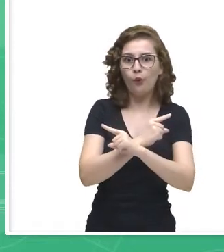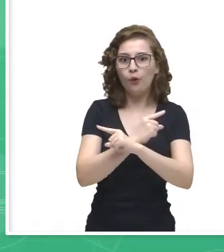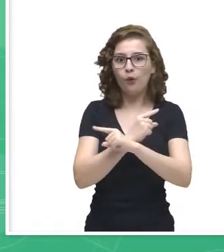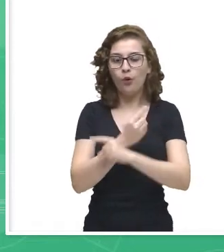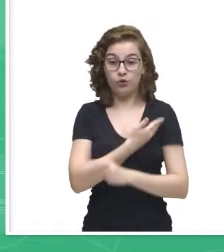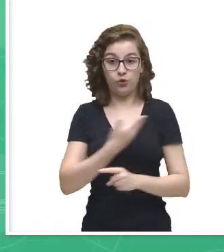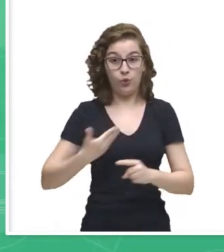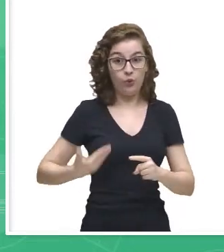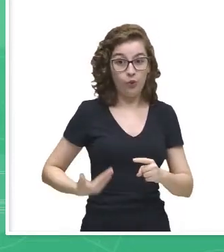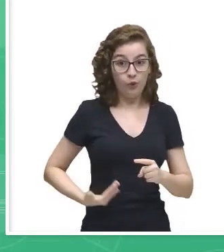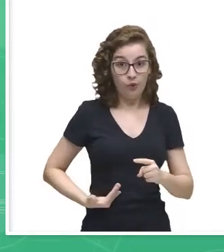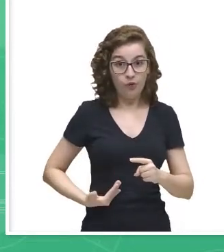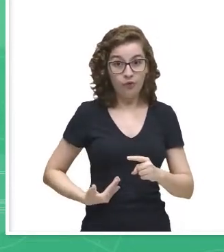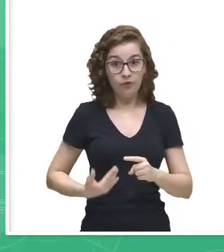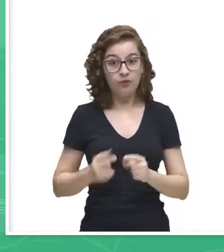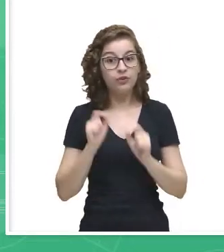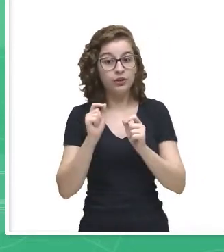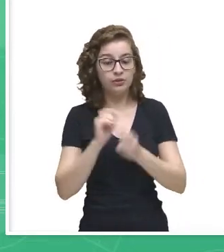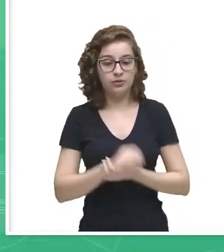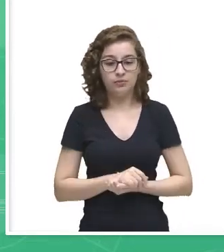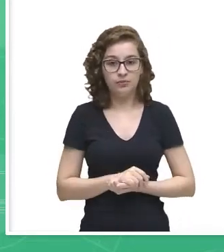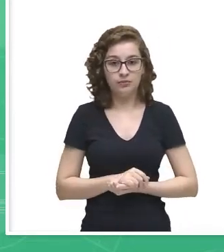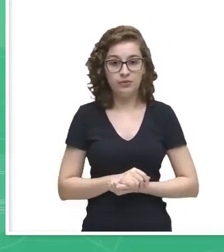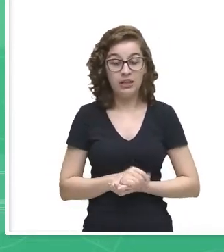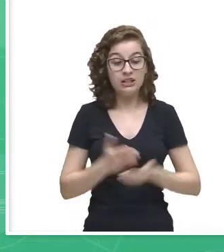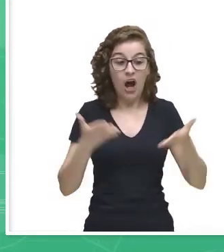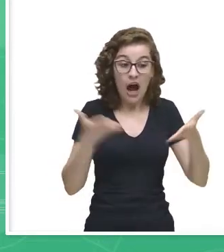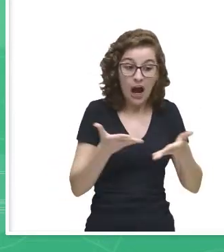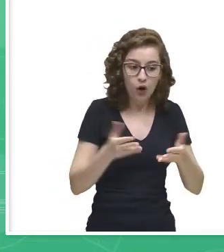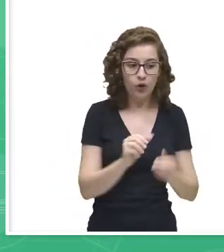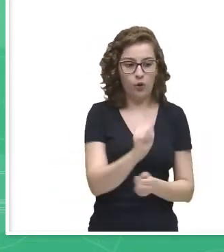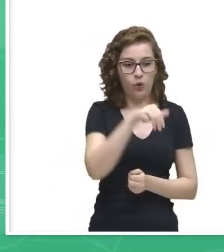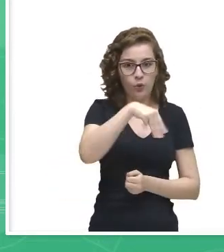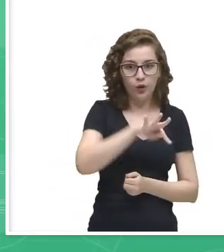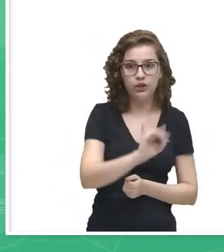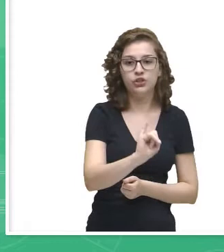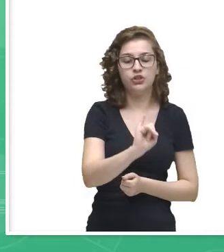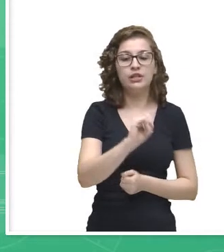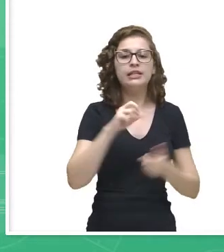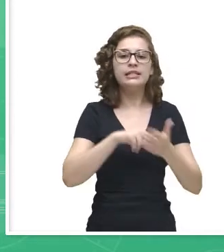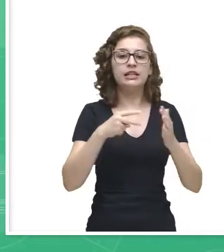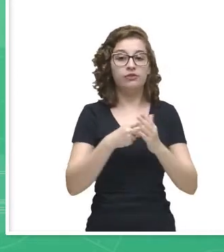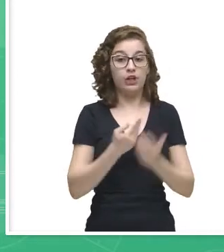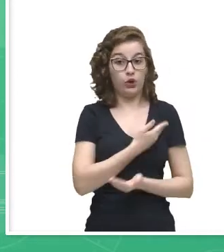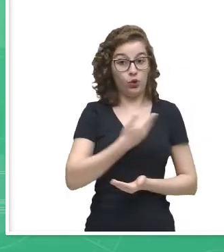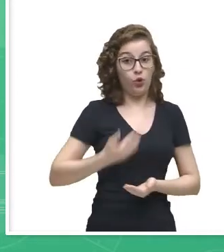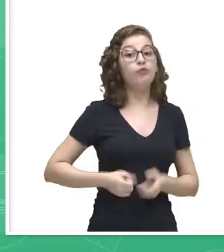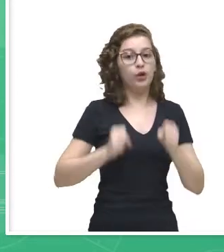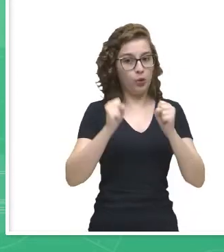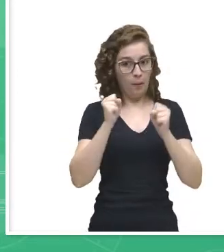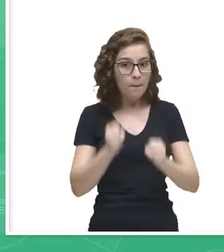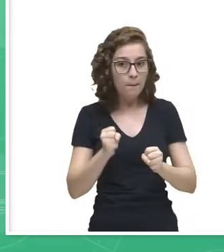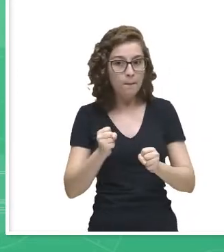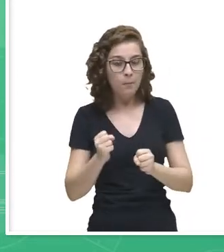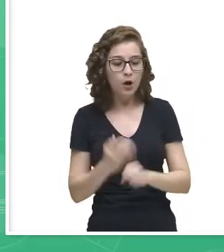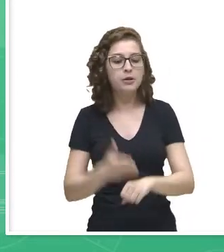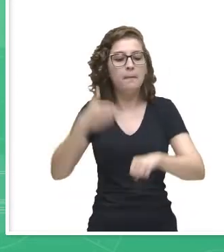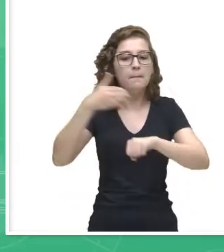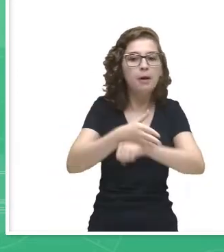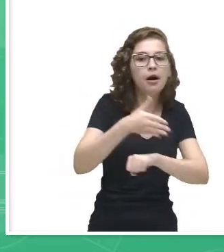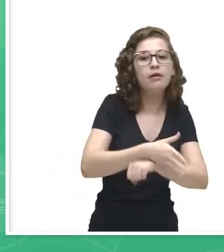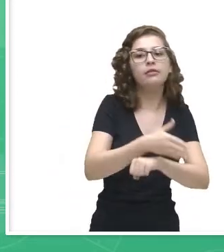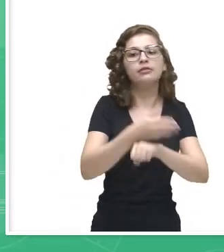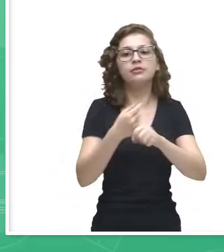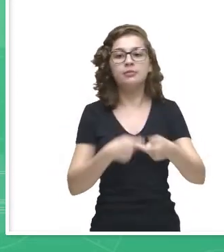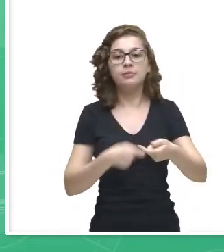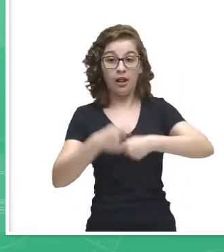Estado deve intervir na economia, sim, tá? Vamos ver então o militarismo, claro, né? Nós vamos ver aí